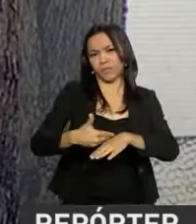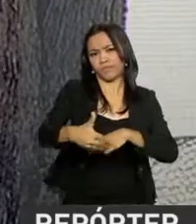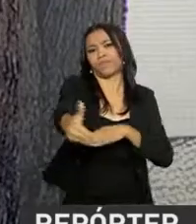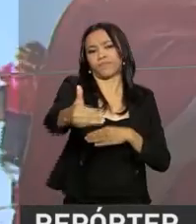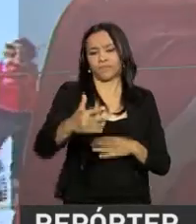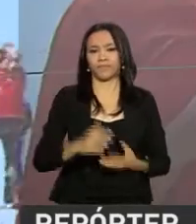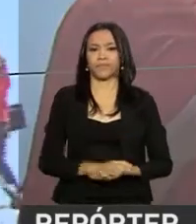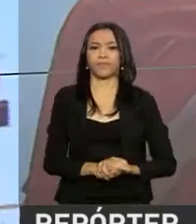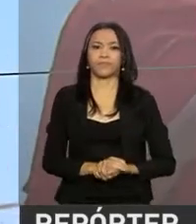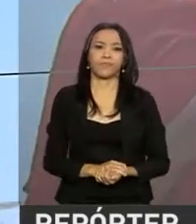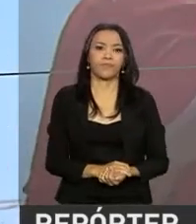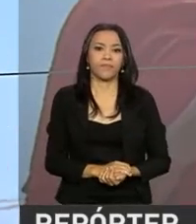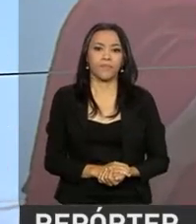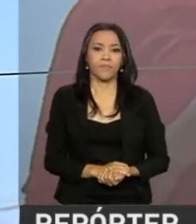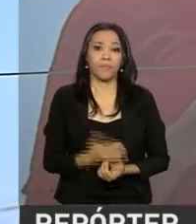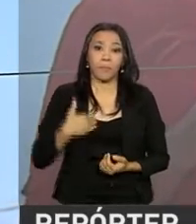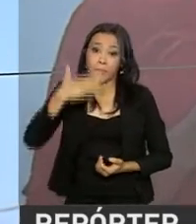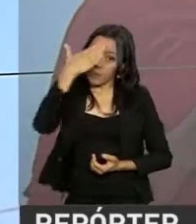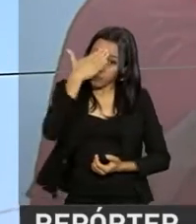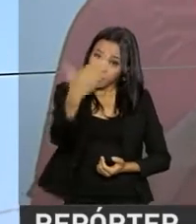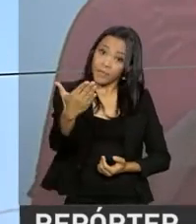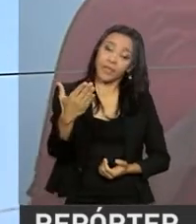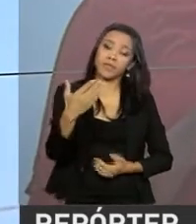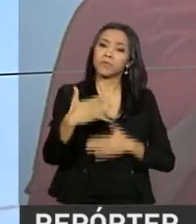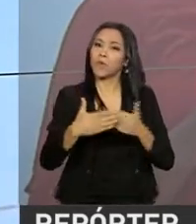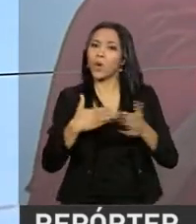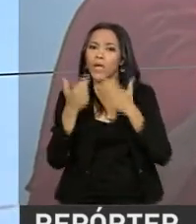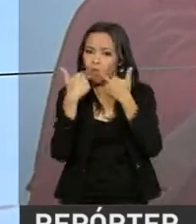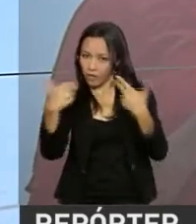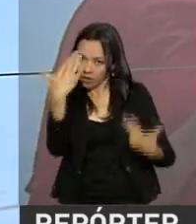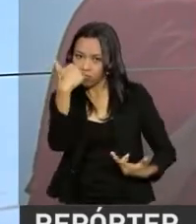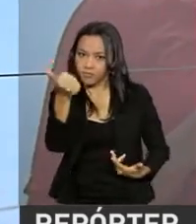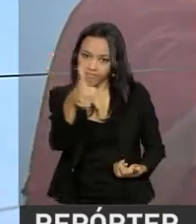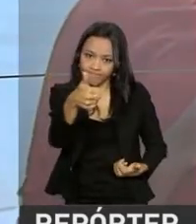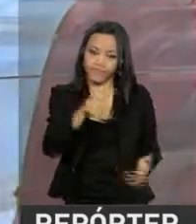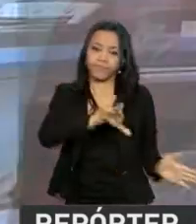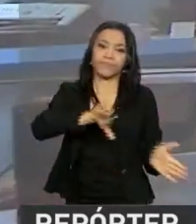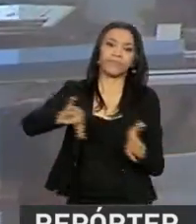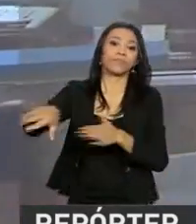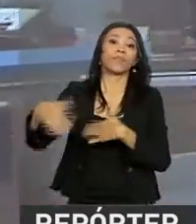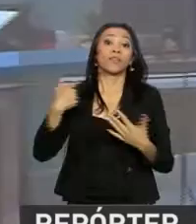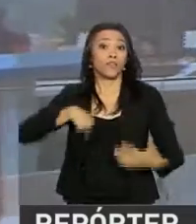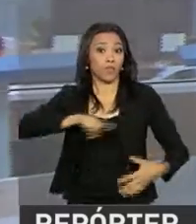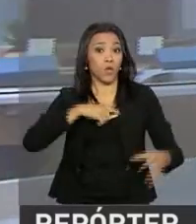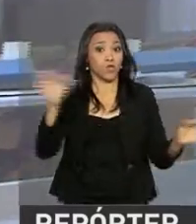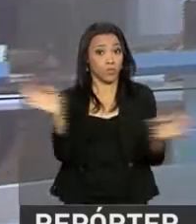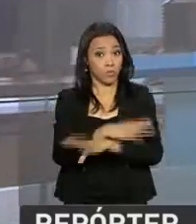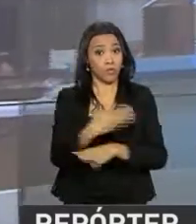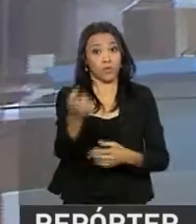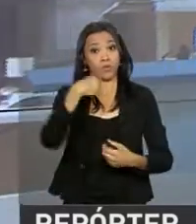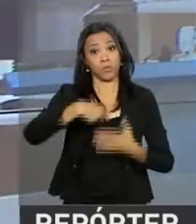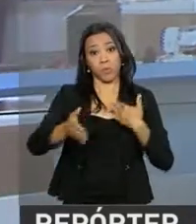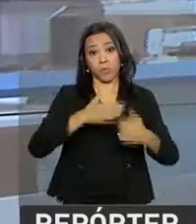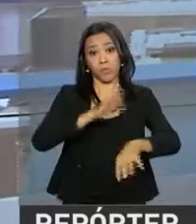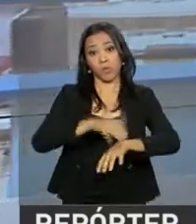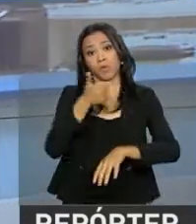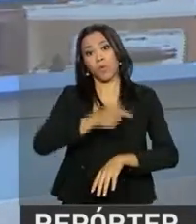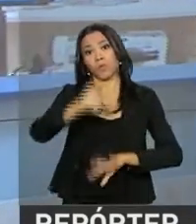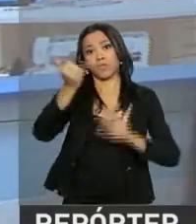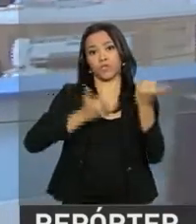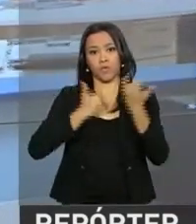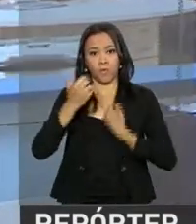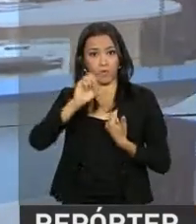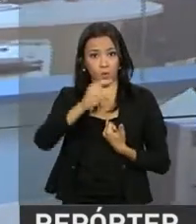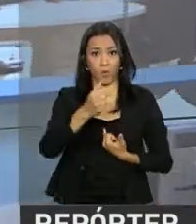Leandro. Obrigado, Gabriela. Qualquer novidade, se chama a gente. E a gente fica por aqui. Voltamos a qualquer momento com outras